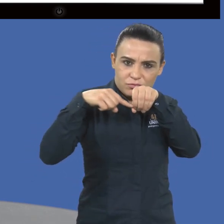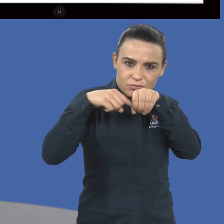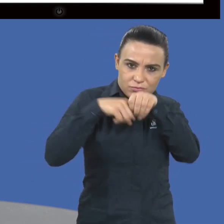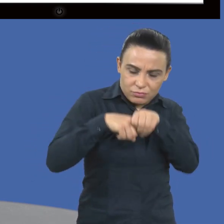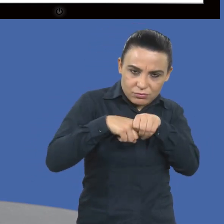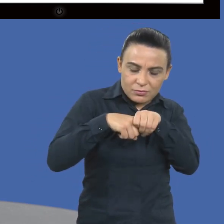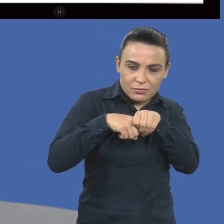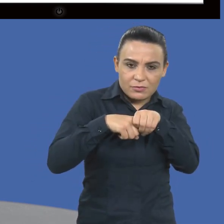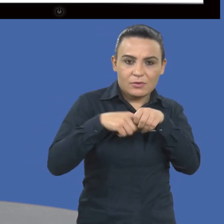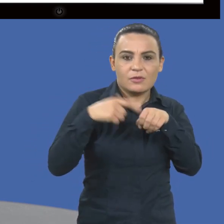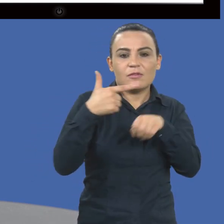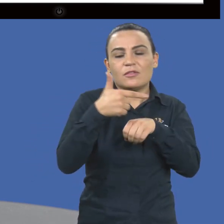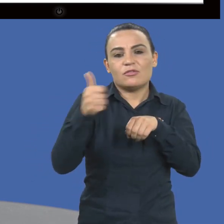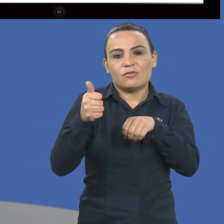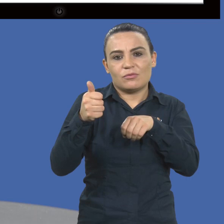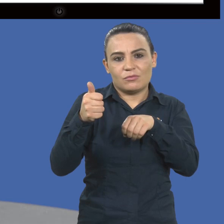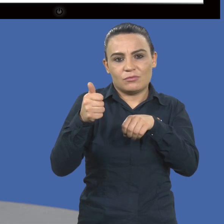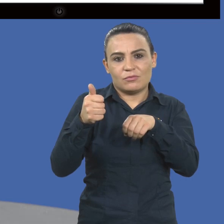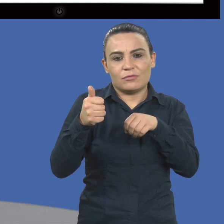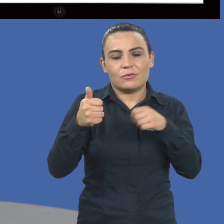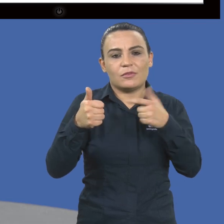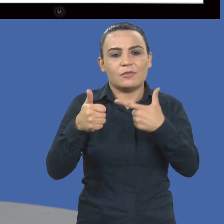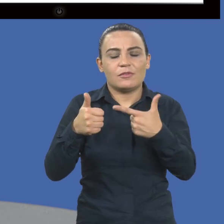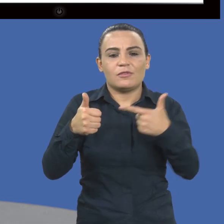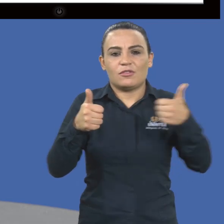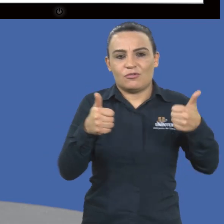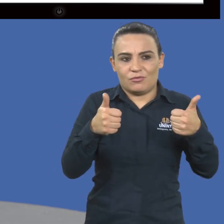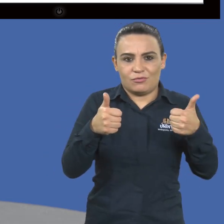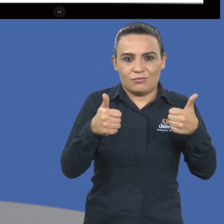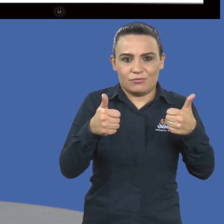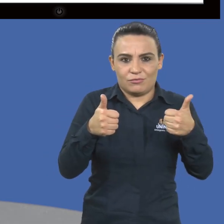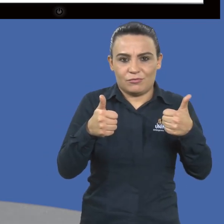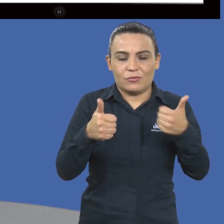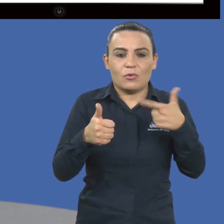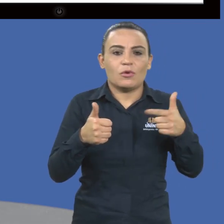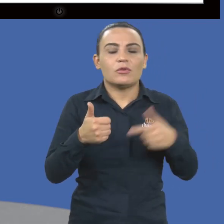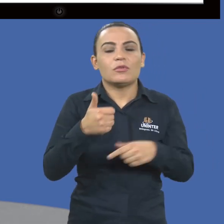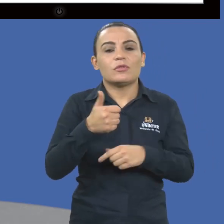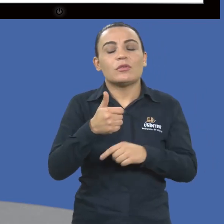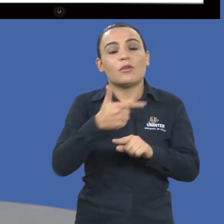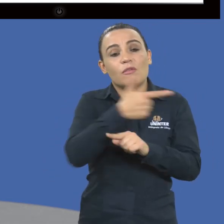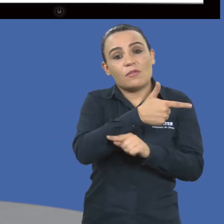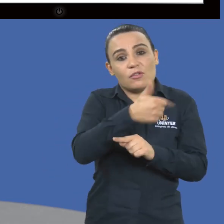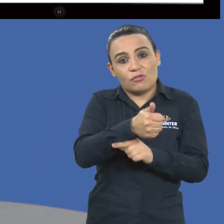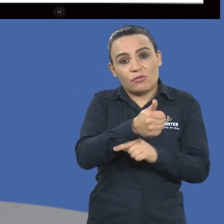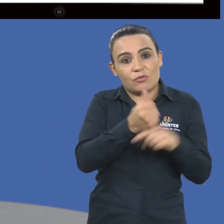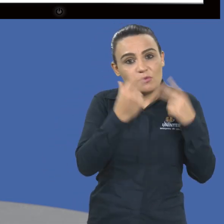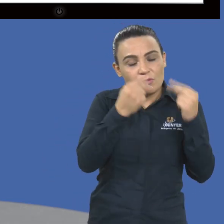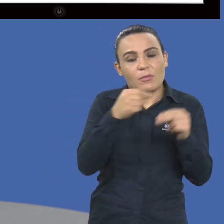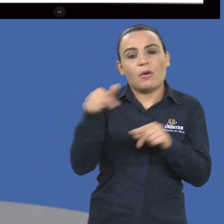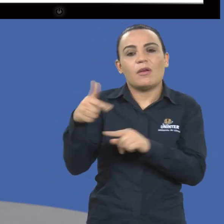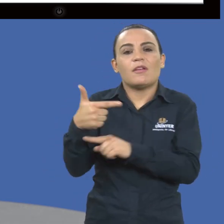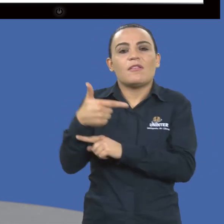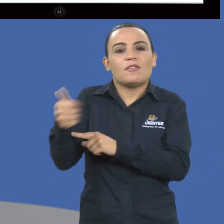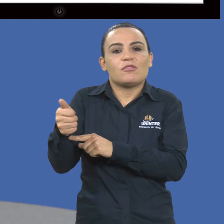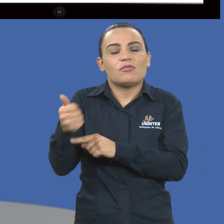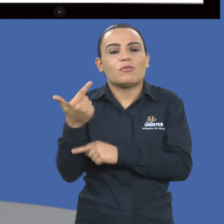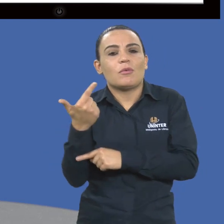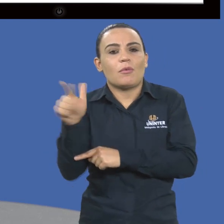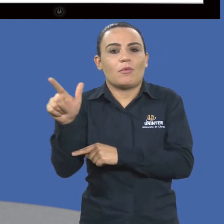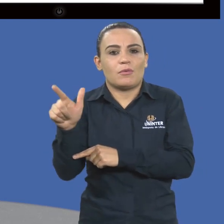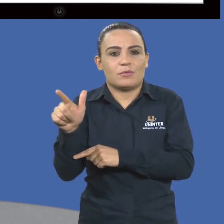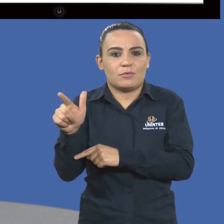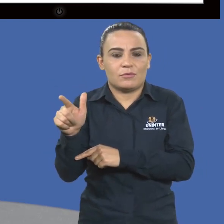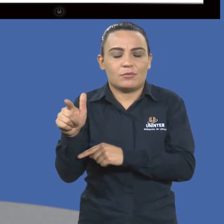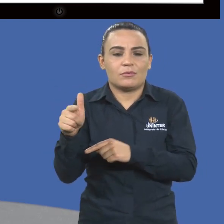exemplo, entre aspas, nas costas, um cromossomo 21. Daí essa pessoa tem um outro 21 normal e